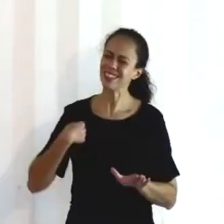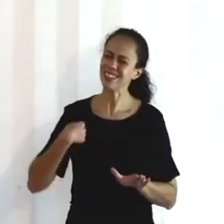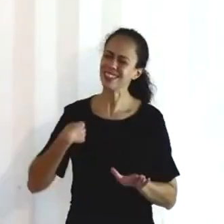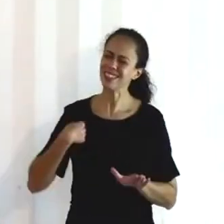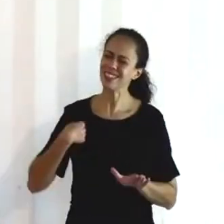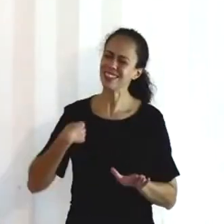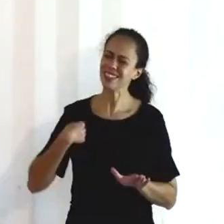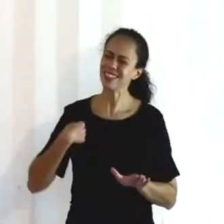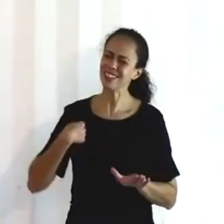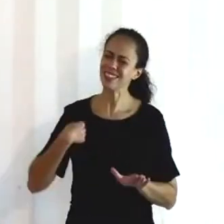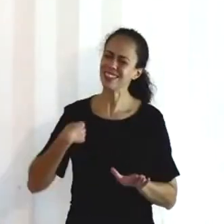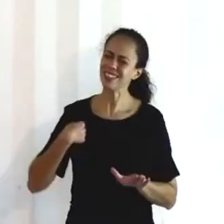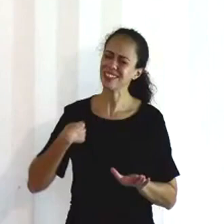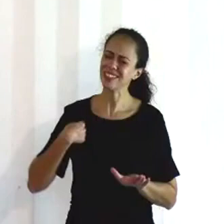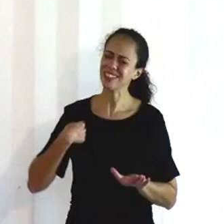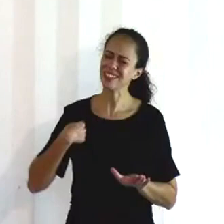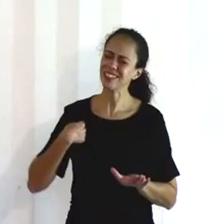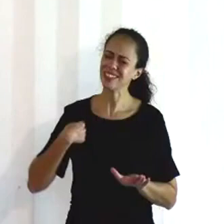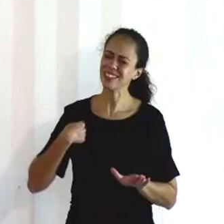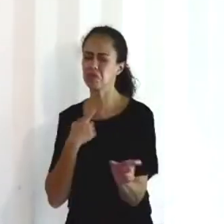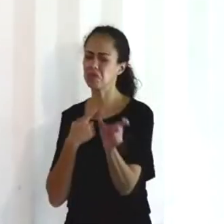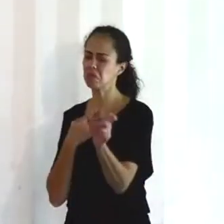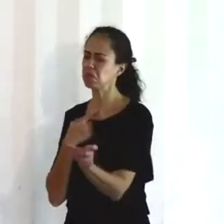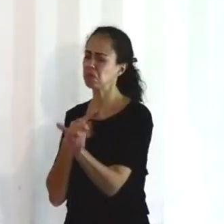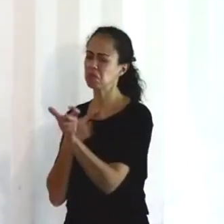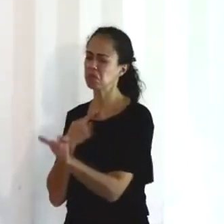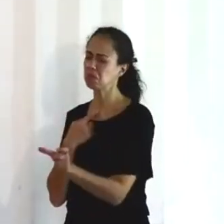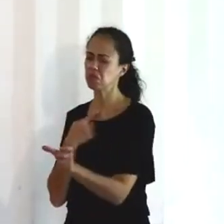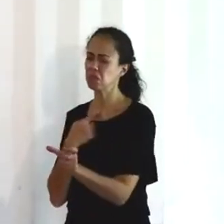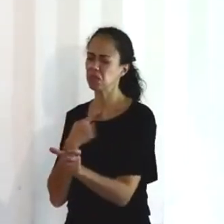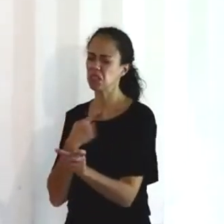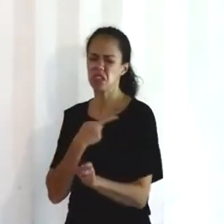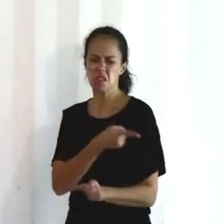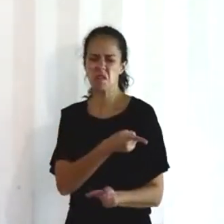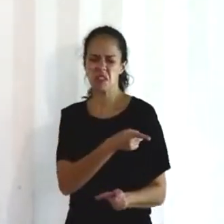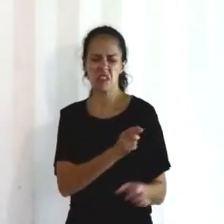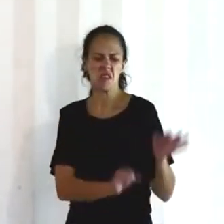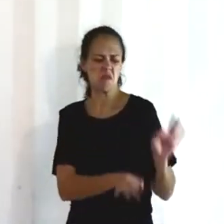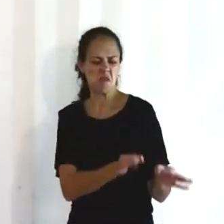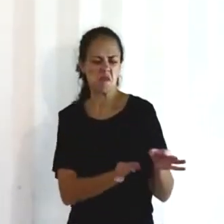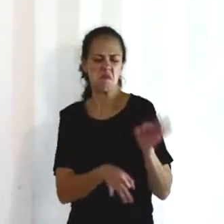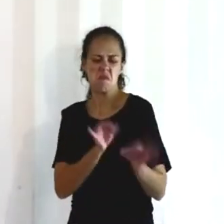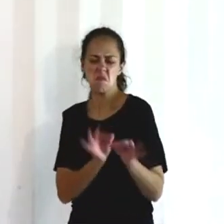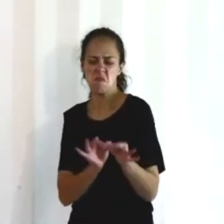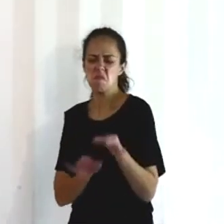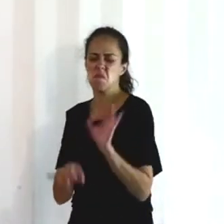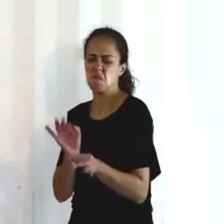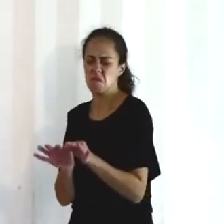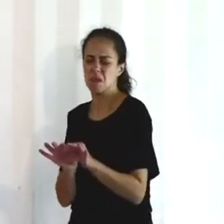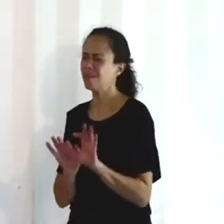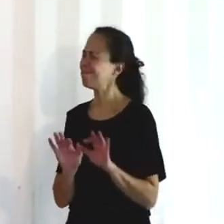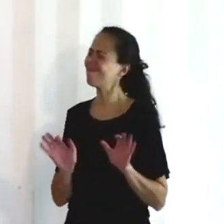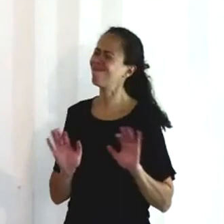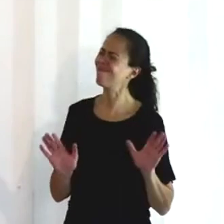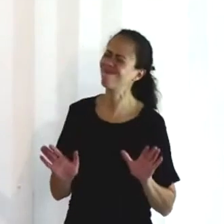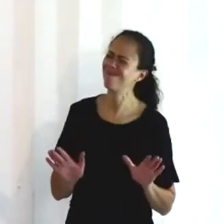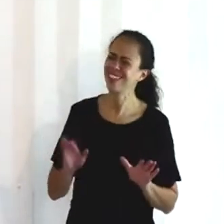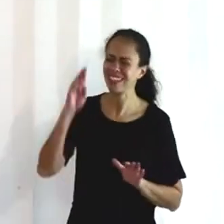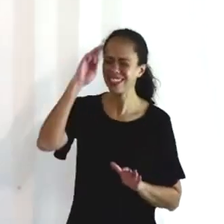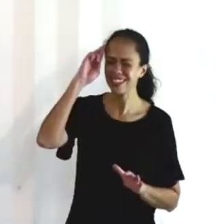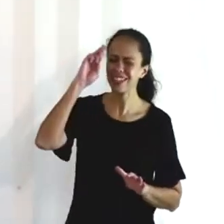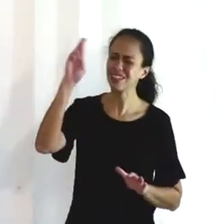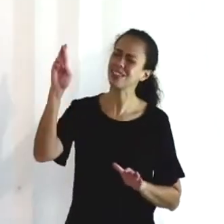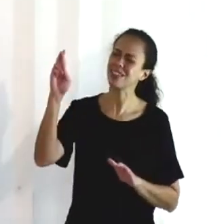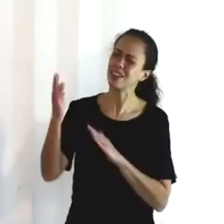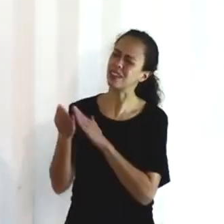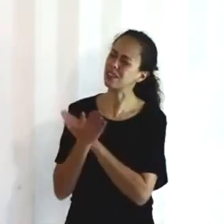pessoas, e o Senhor exerceu misericórdia conosco. Senhor, nenhum de nós quer ser considerado como o credor sem